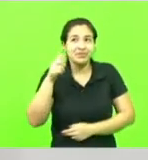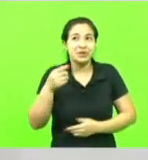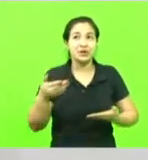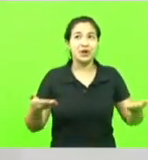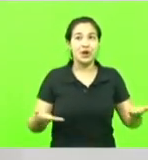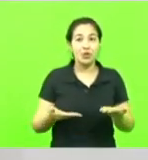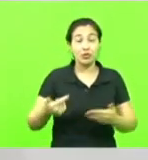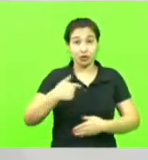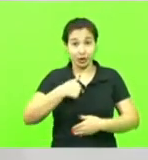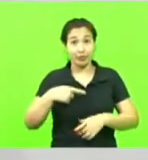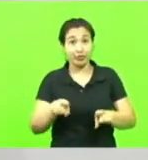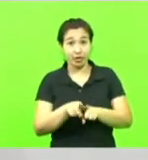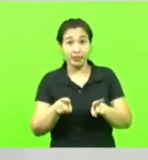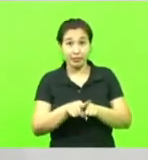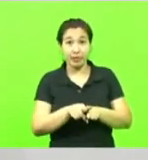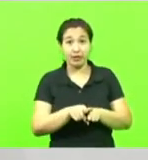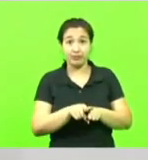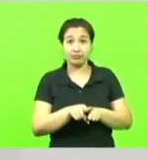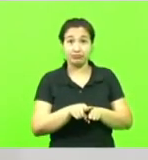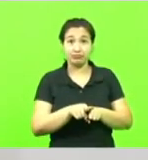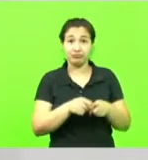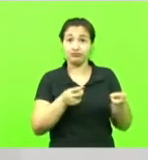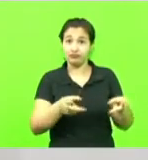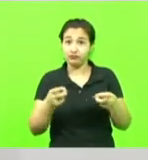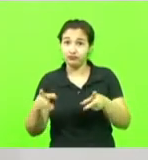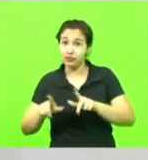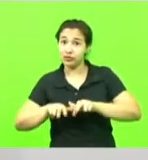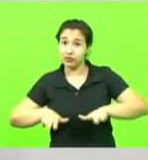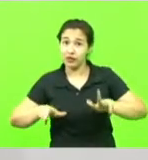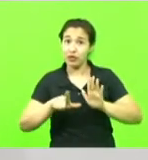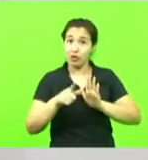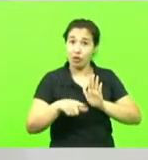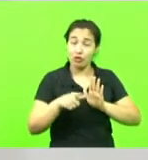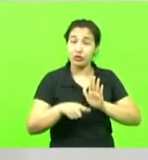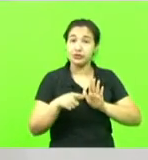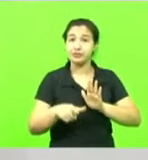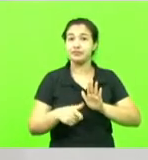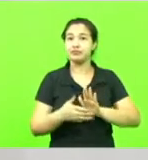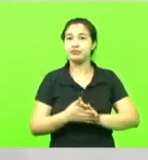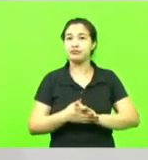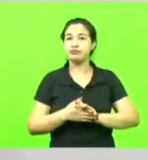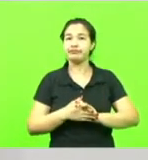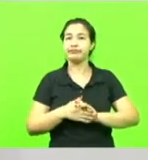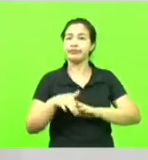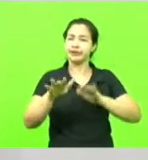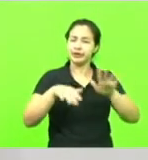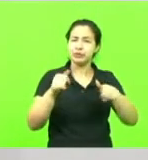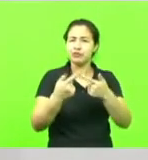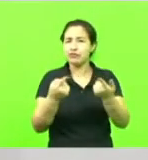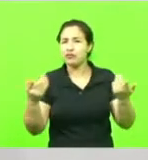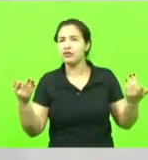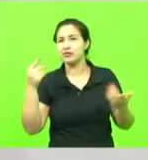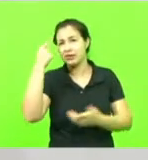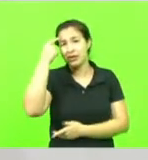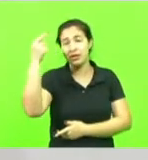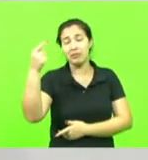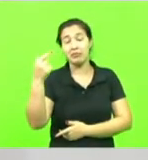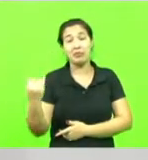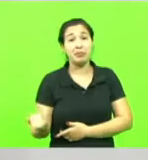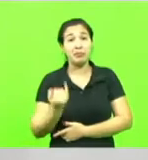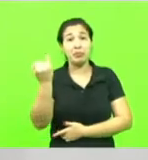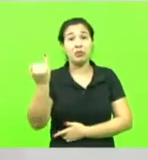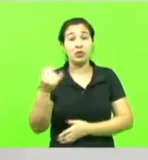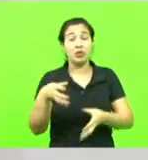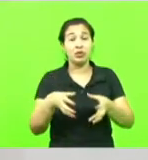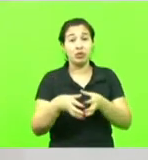sou comerciário, me uno a todos os meus colegas de Santa Catarina e do Brasil para relembrar a nossa importância histórica da